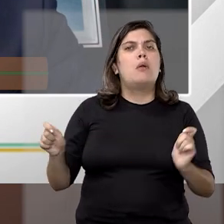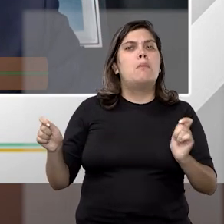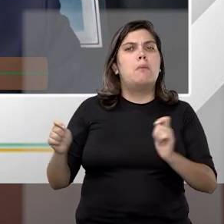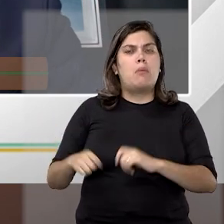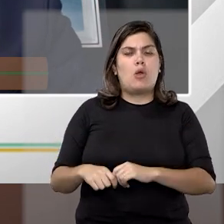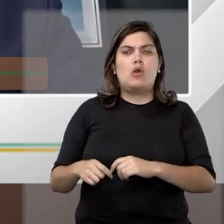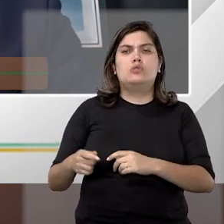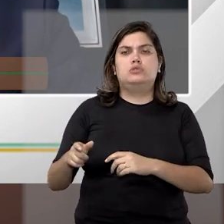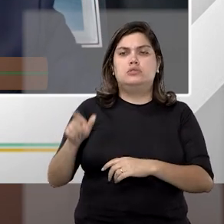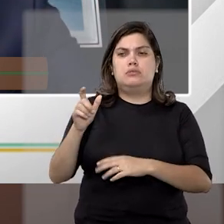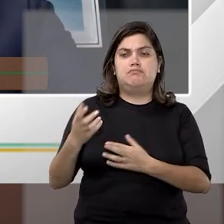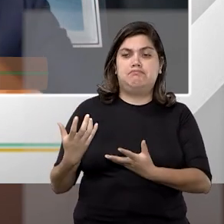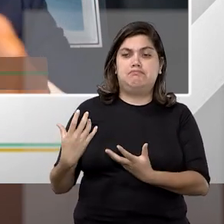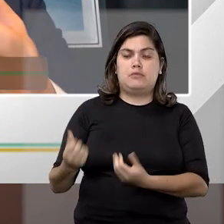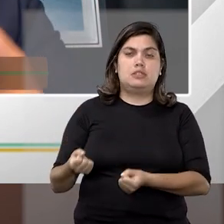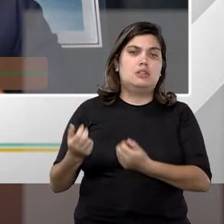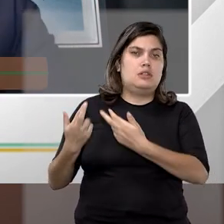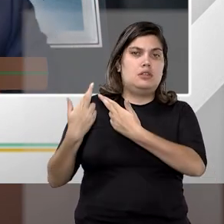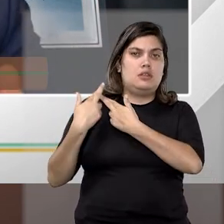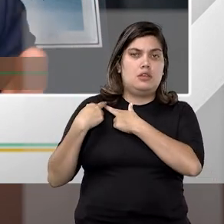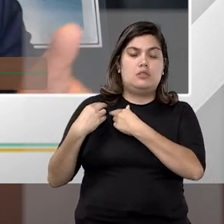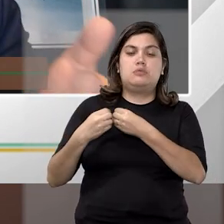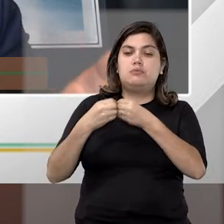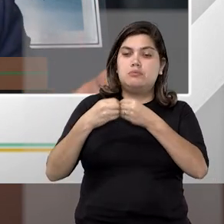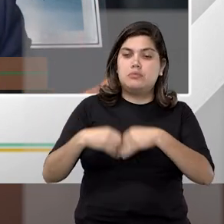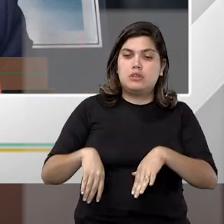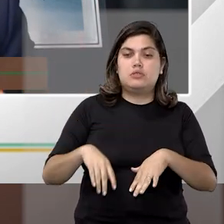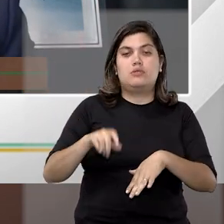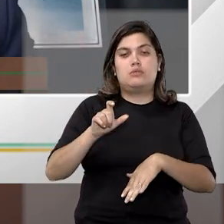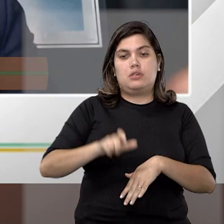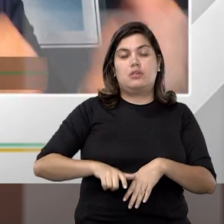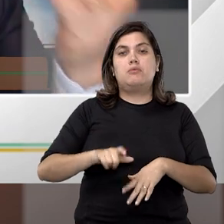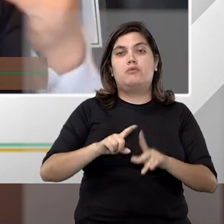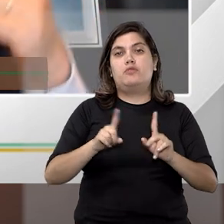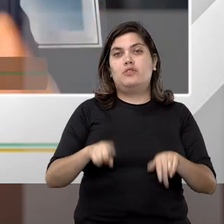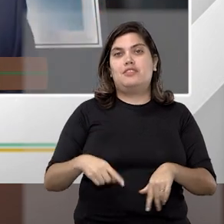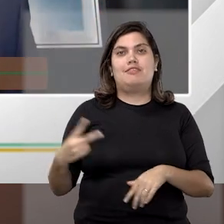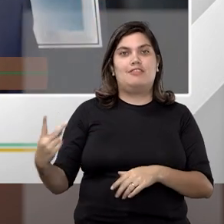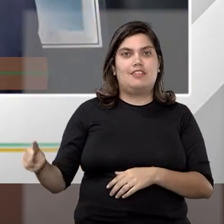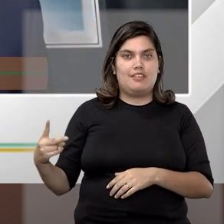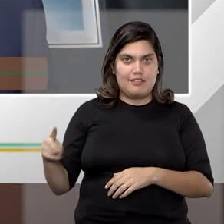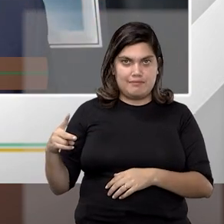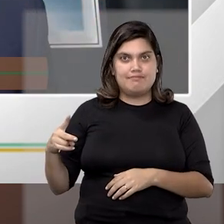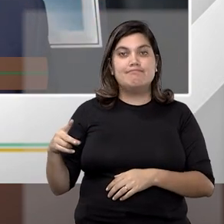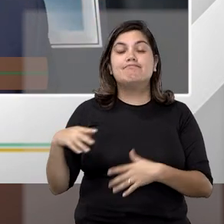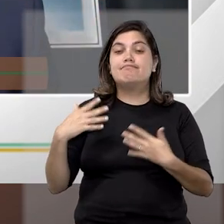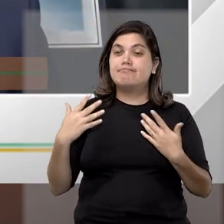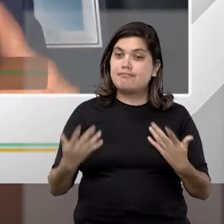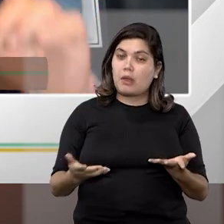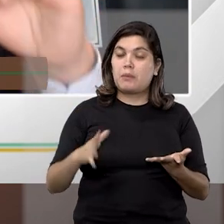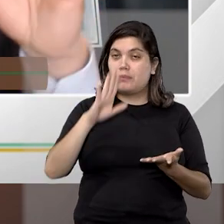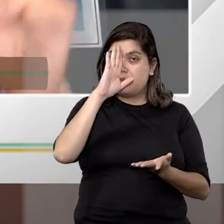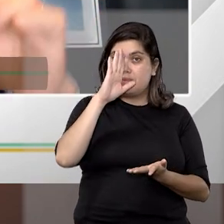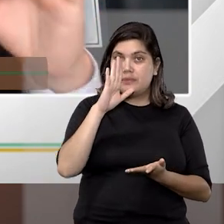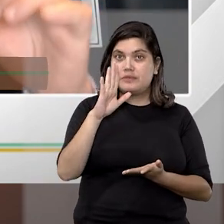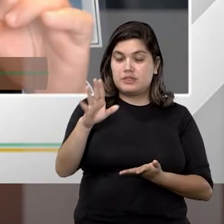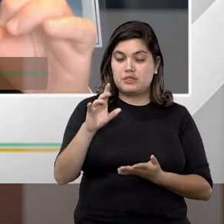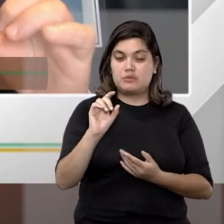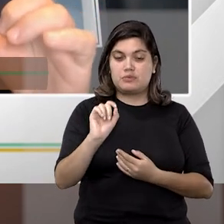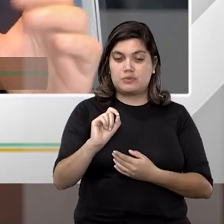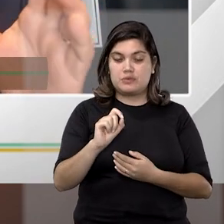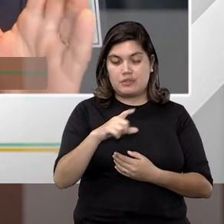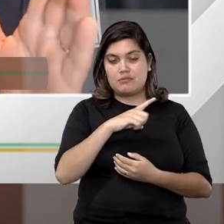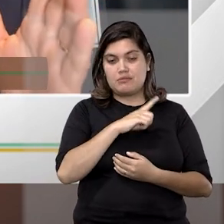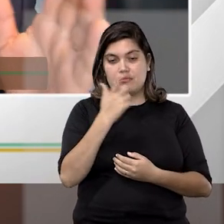para que ele possa se responsabilizar pelos danos causados pelo seu motorista então aquele